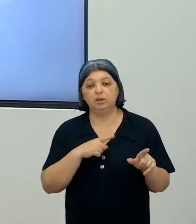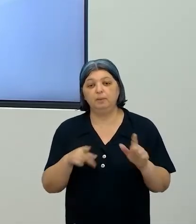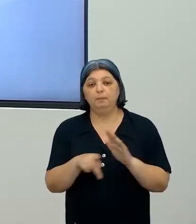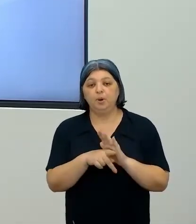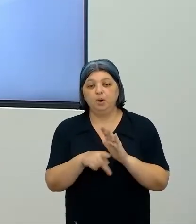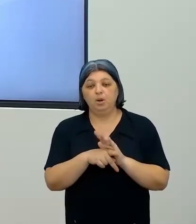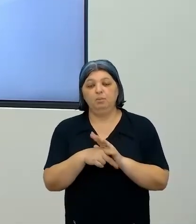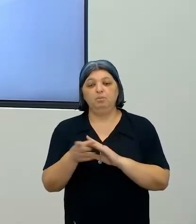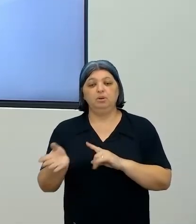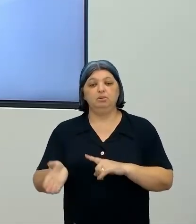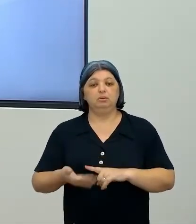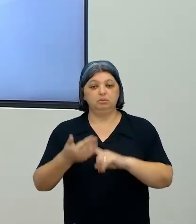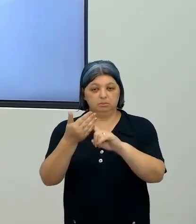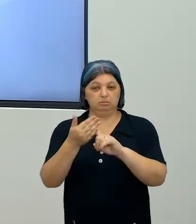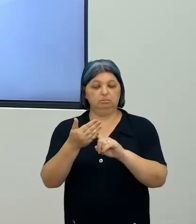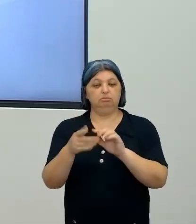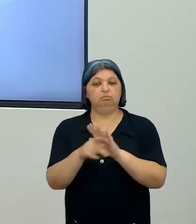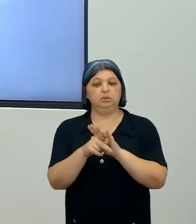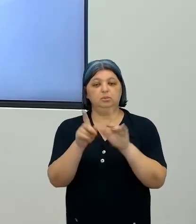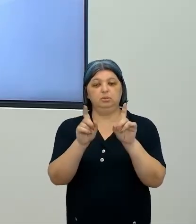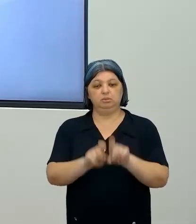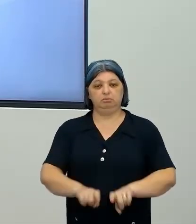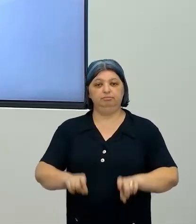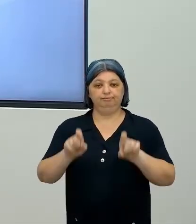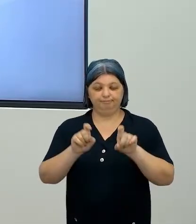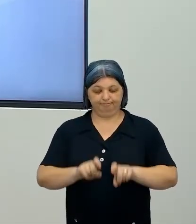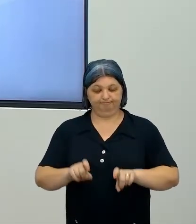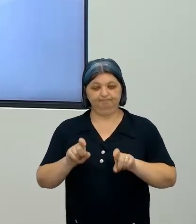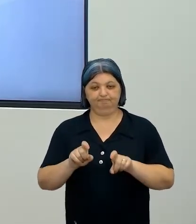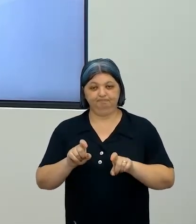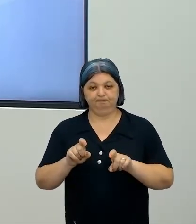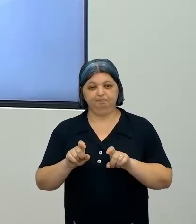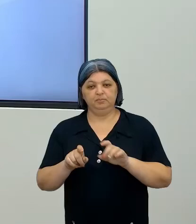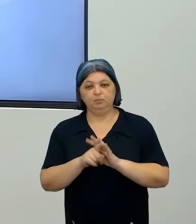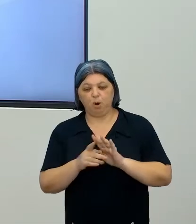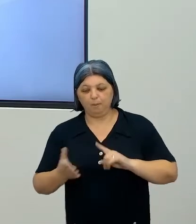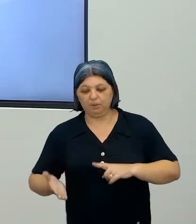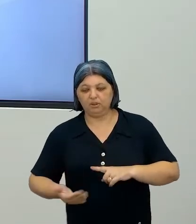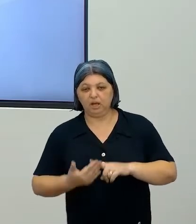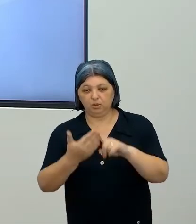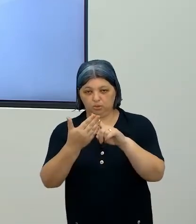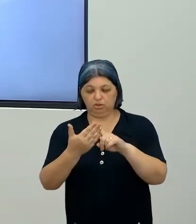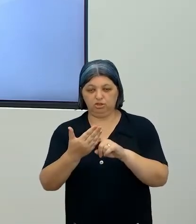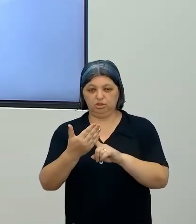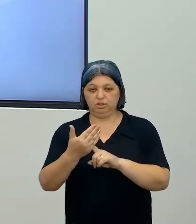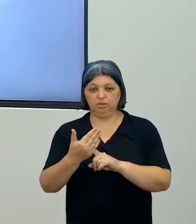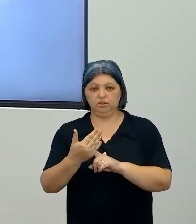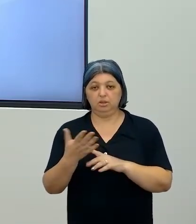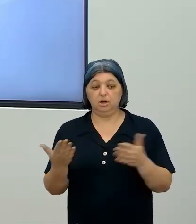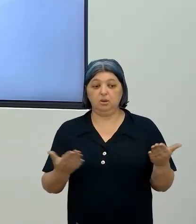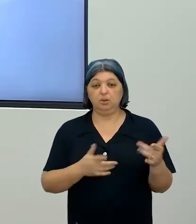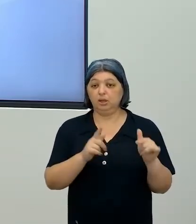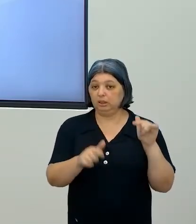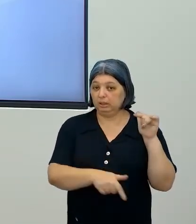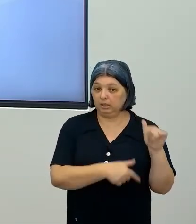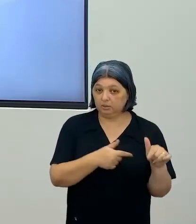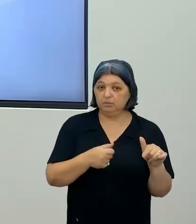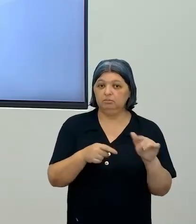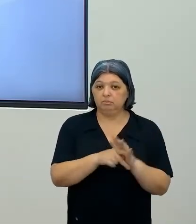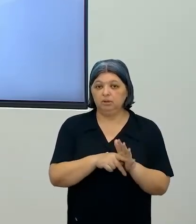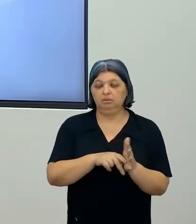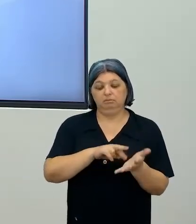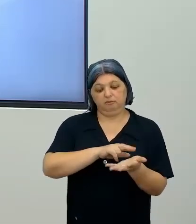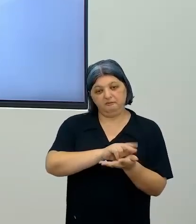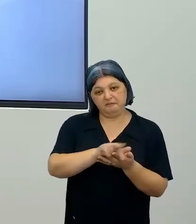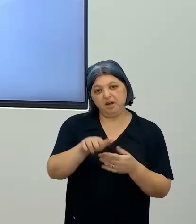automação, existe a computação, existe o fato de que o trabalhador agora ele é mais versátil,